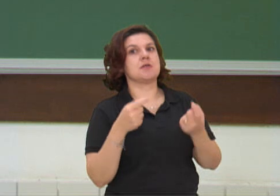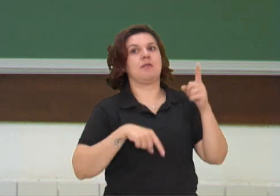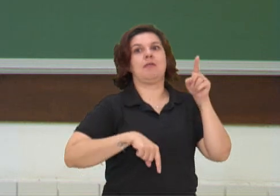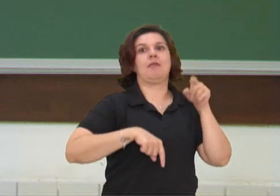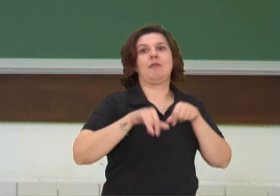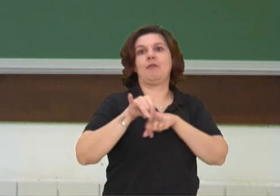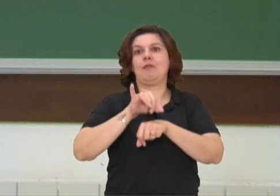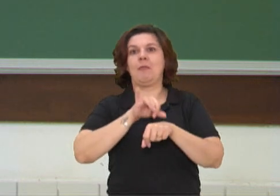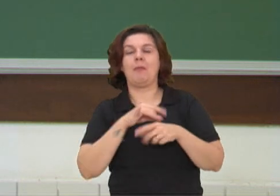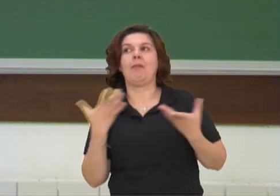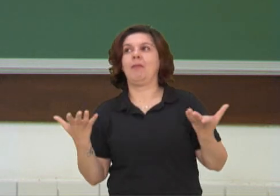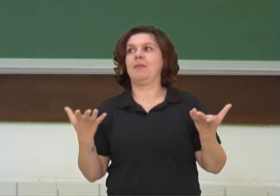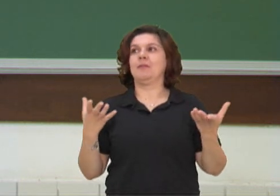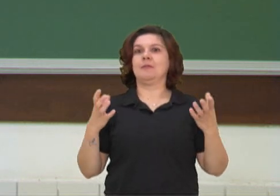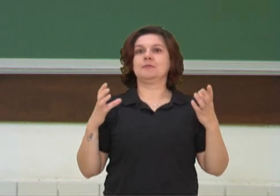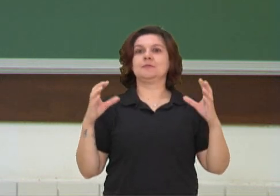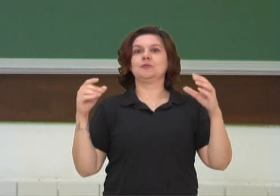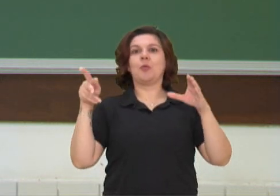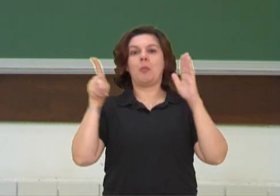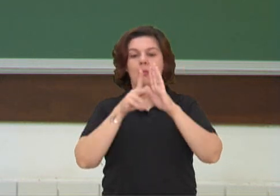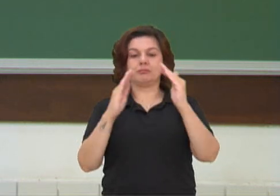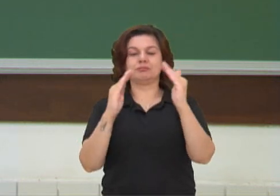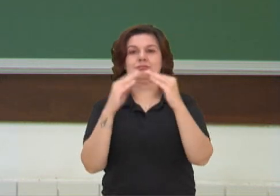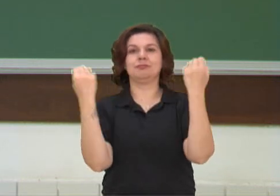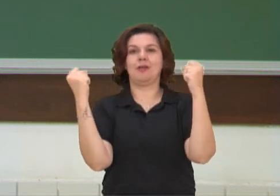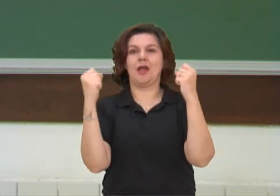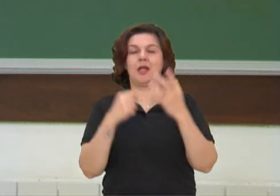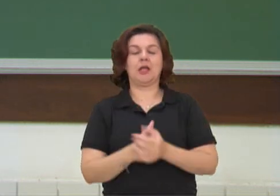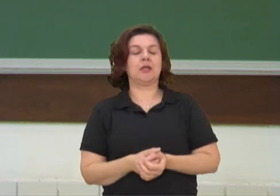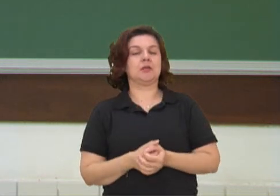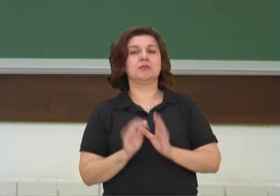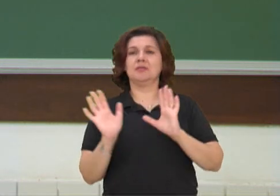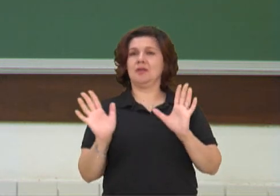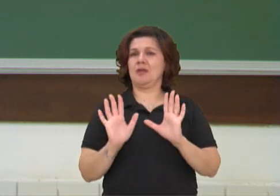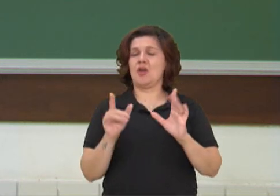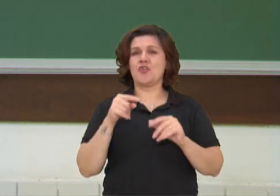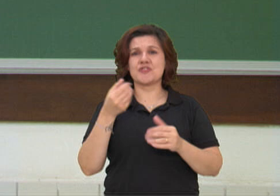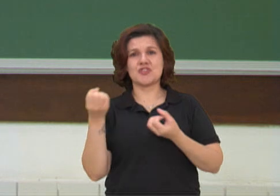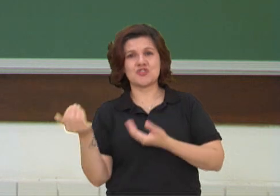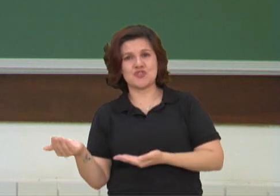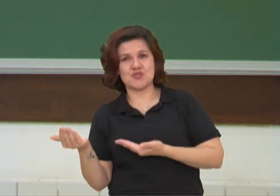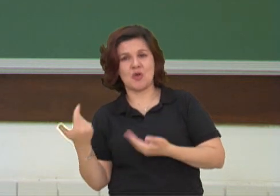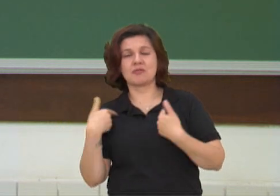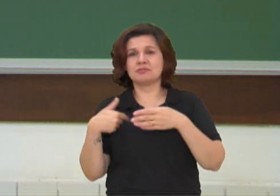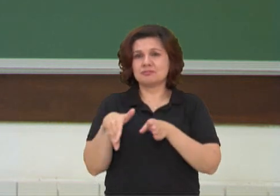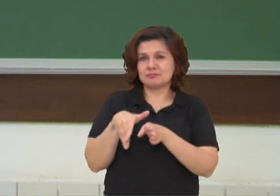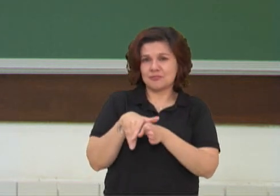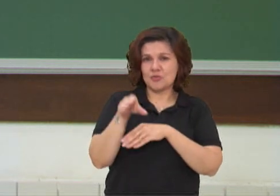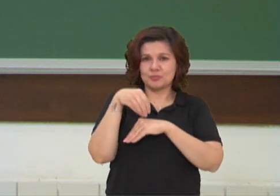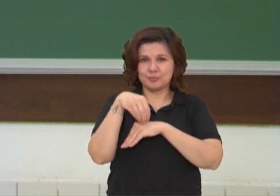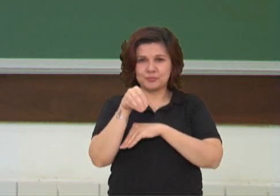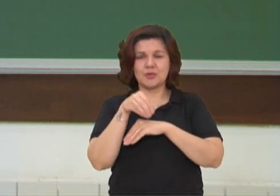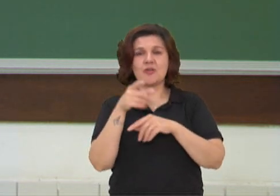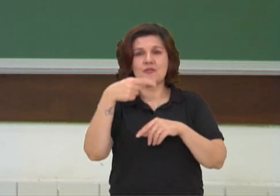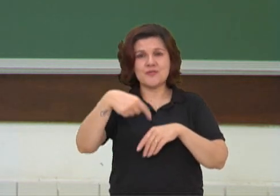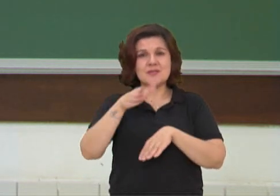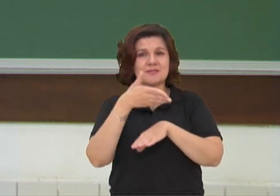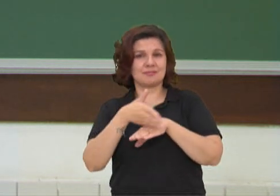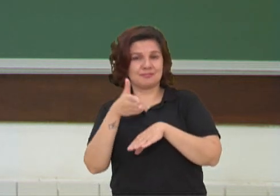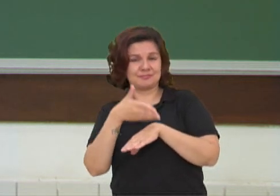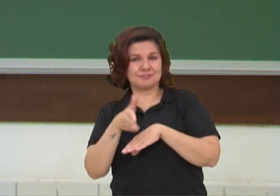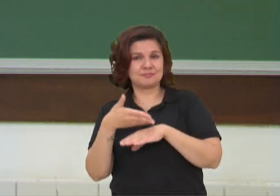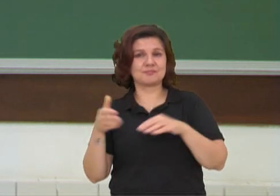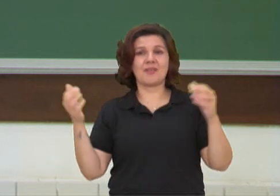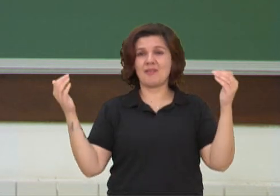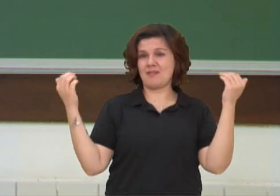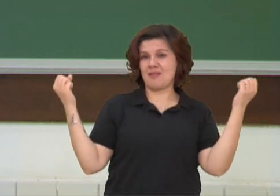academia, coisas desse tipo. E não é bem assim. Vocês, assim como são bastante novos, o ideal é que vocês, caso desejem praticar esse tipo de